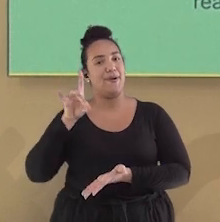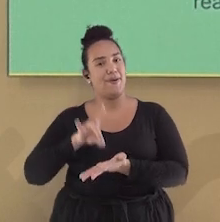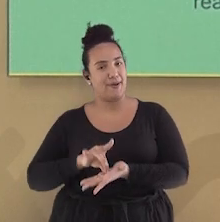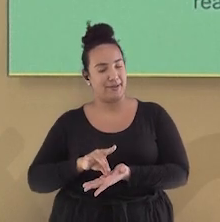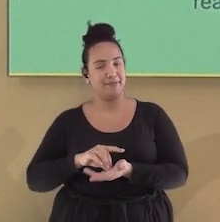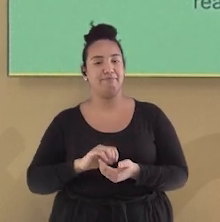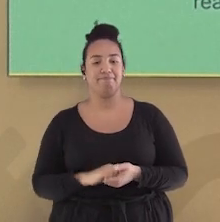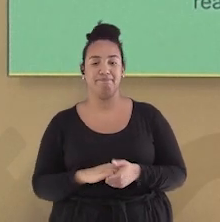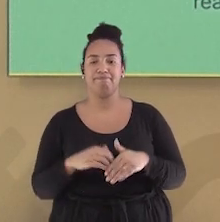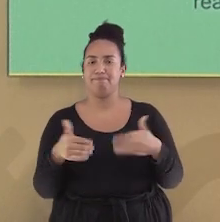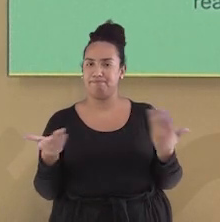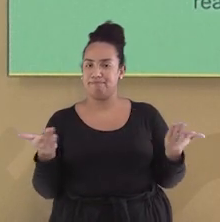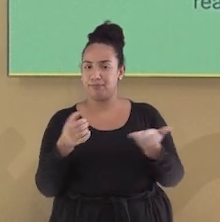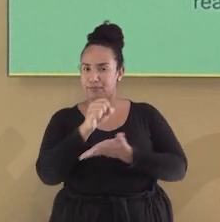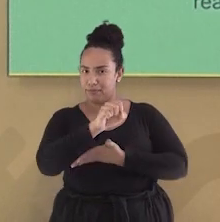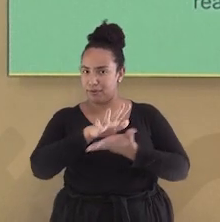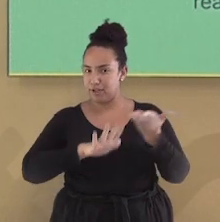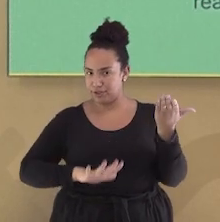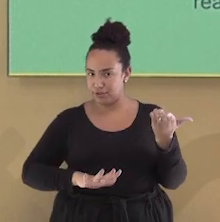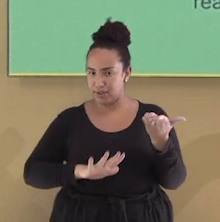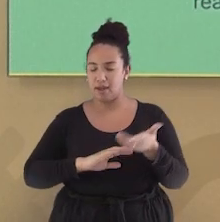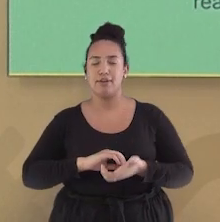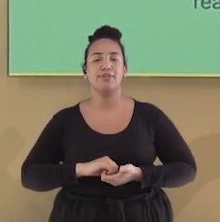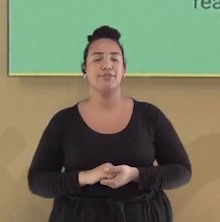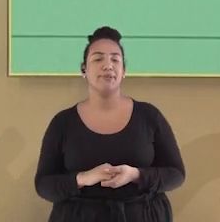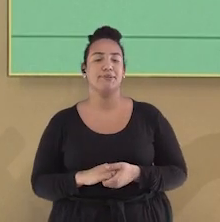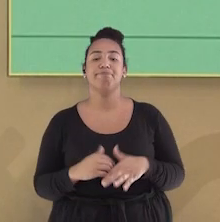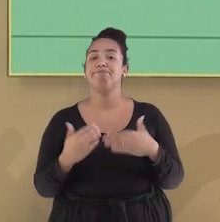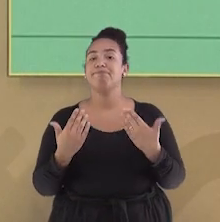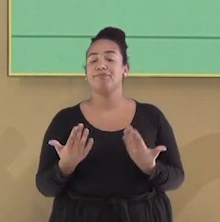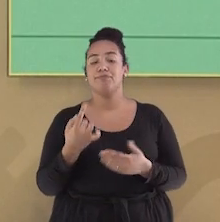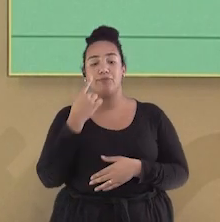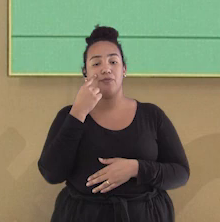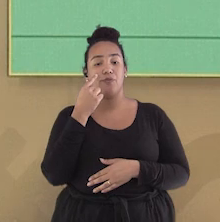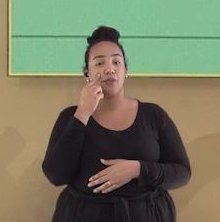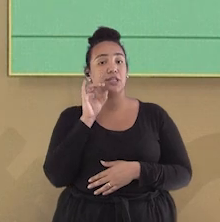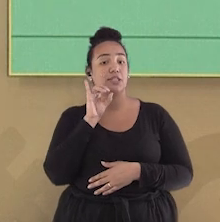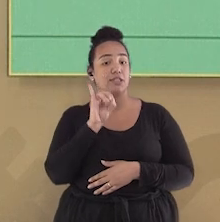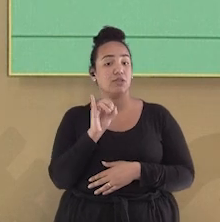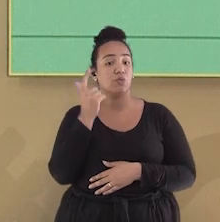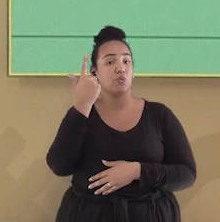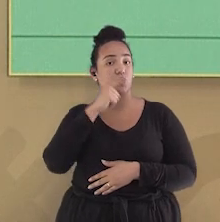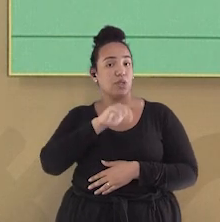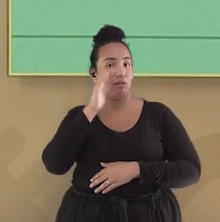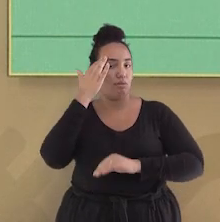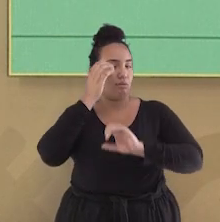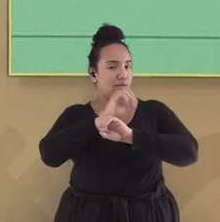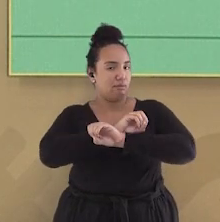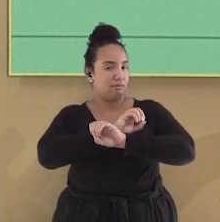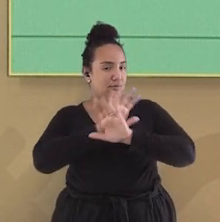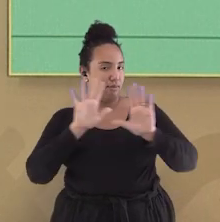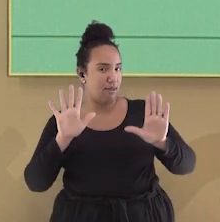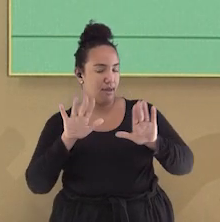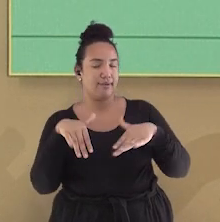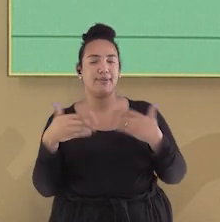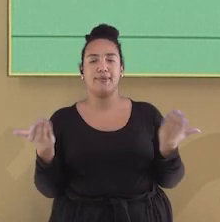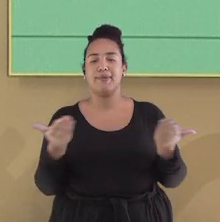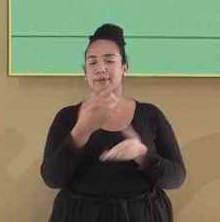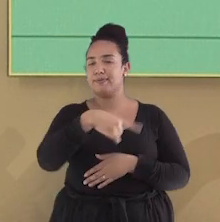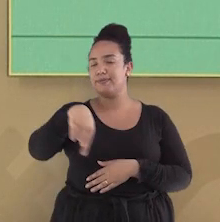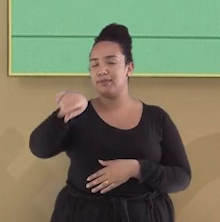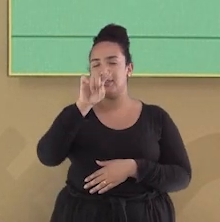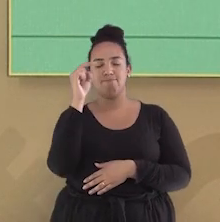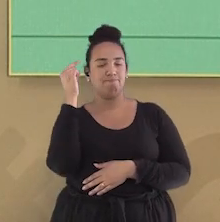real. Vamos fazer uma atividade breve agora? Vamos ver se conseguimos compreender. Então, pensa